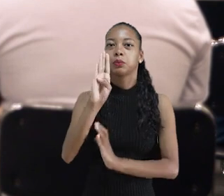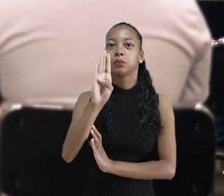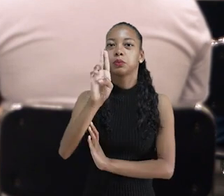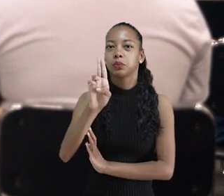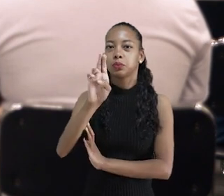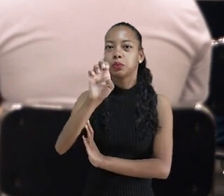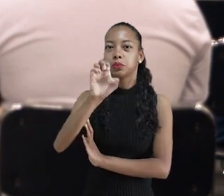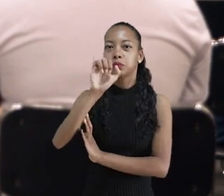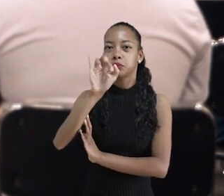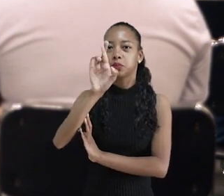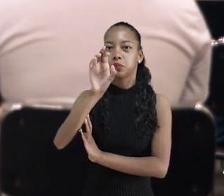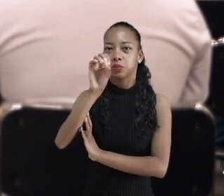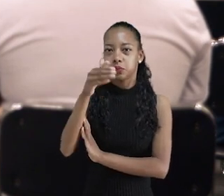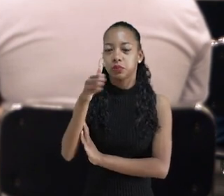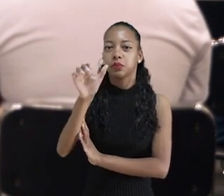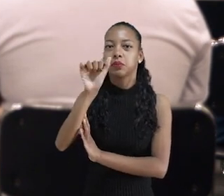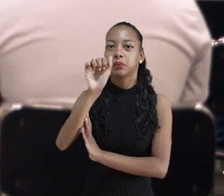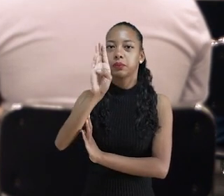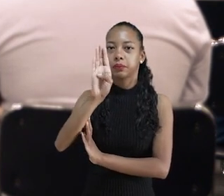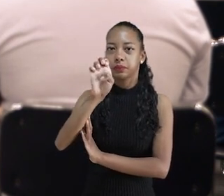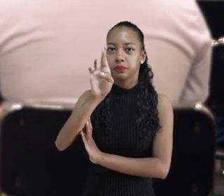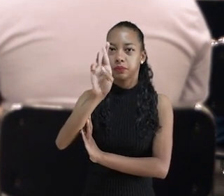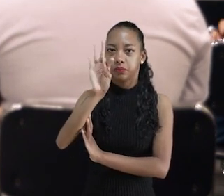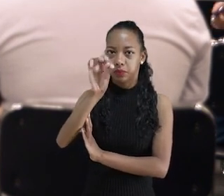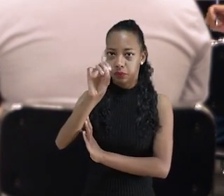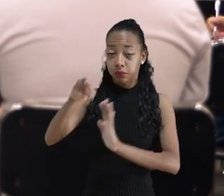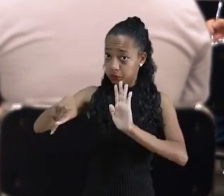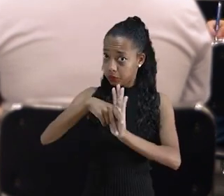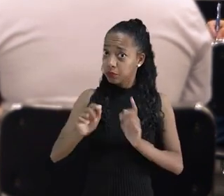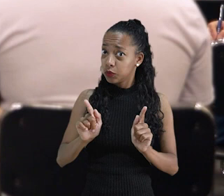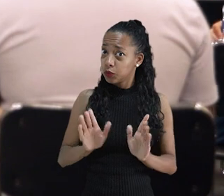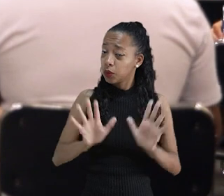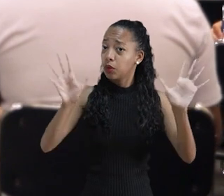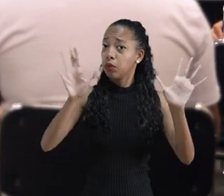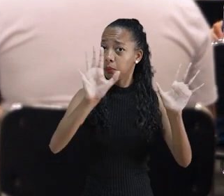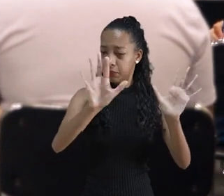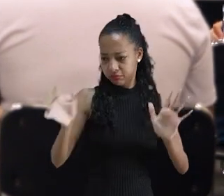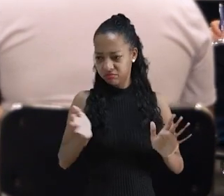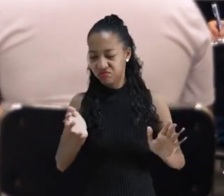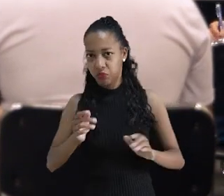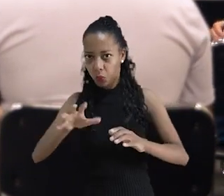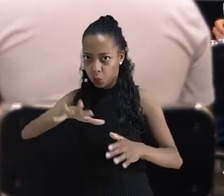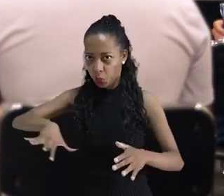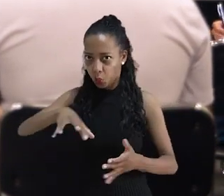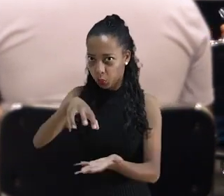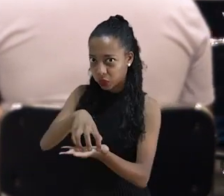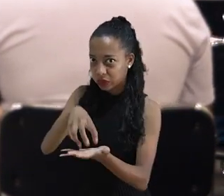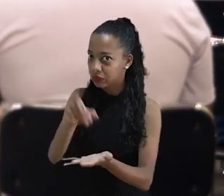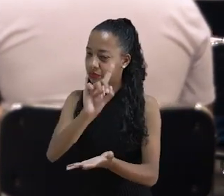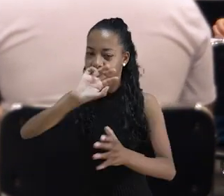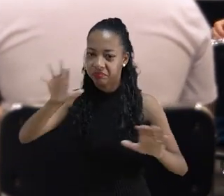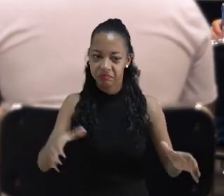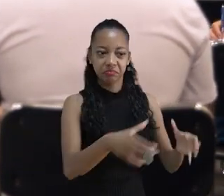a gente não mora nos bairros nobres de Guarulhos né é uma companhia composta por aproximadamente 10 pessoas